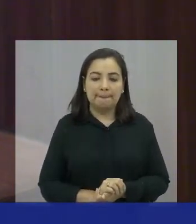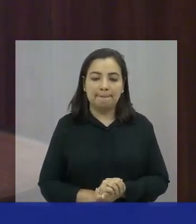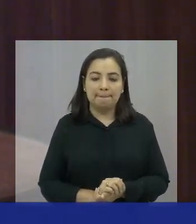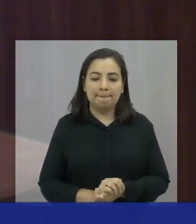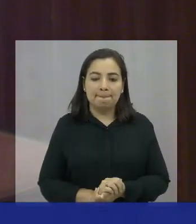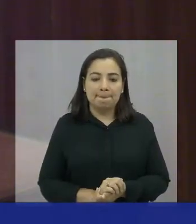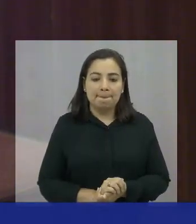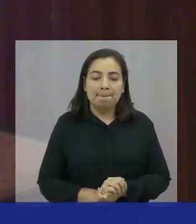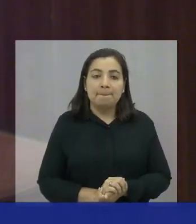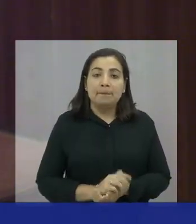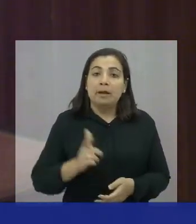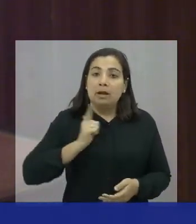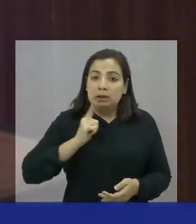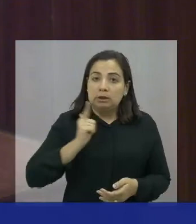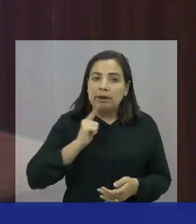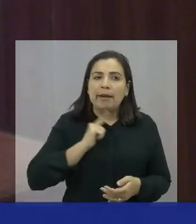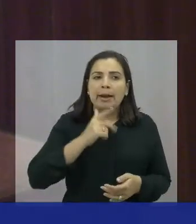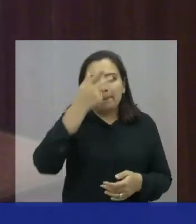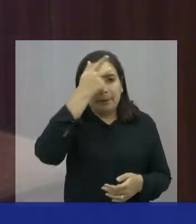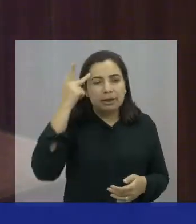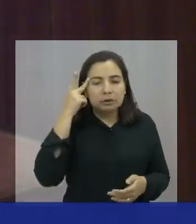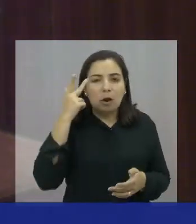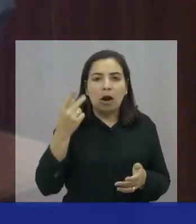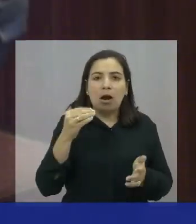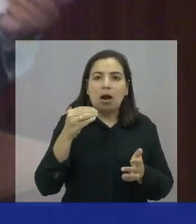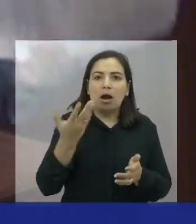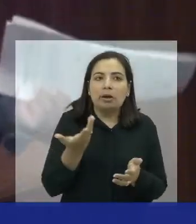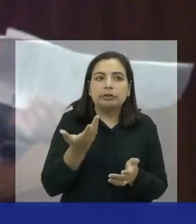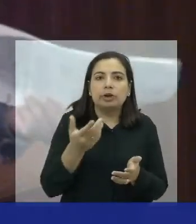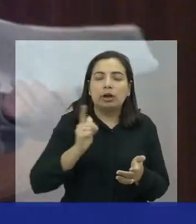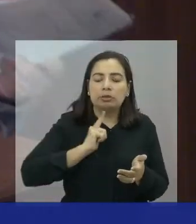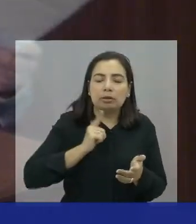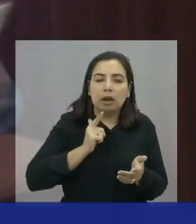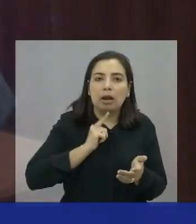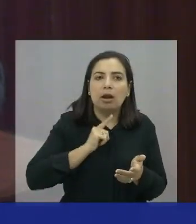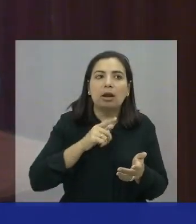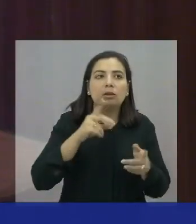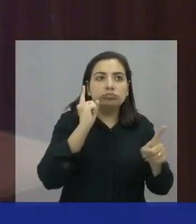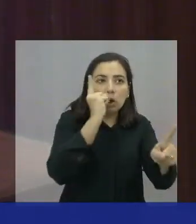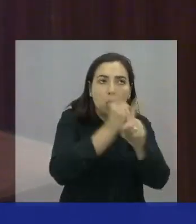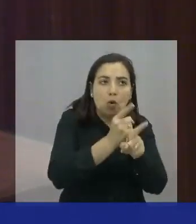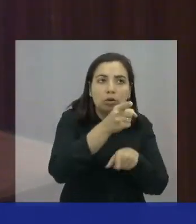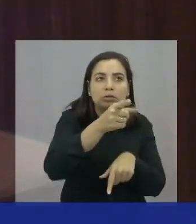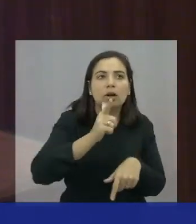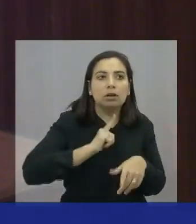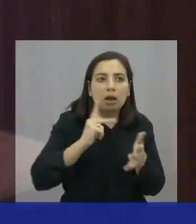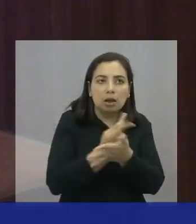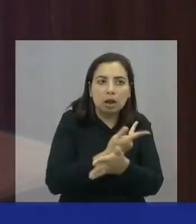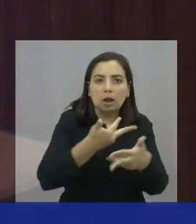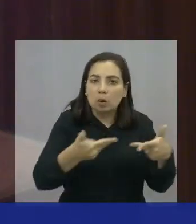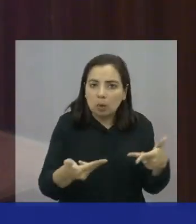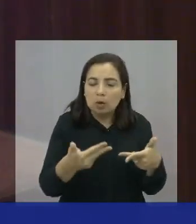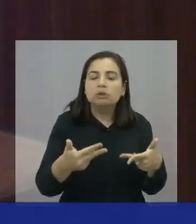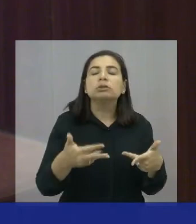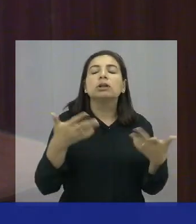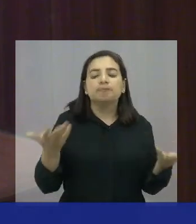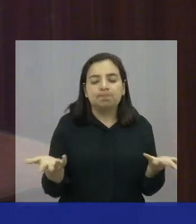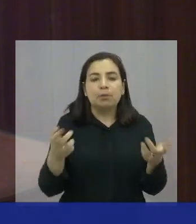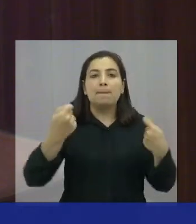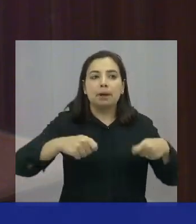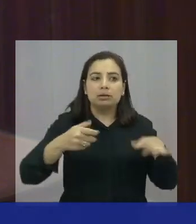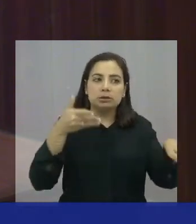das infrações foram aplicadas notificação e a outra metade aplicado auto.